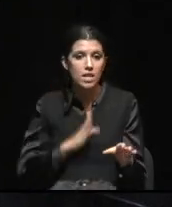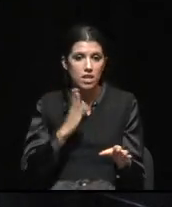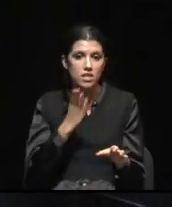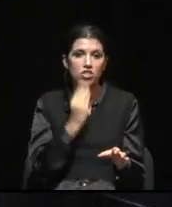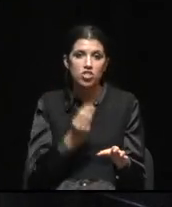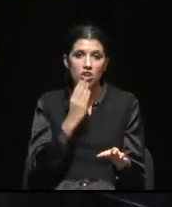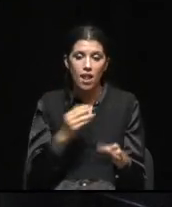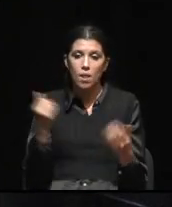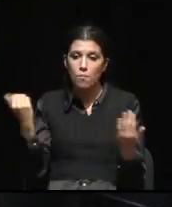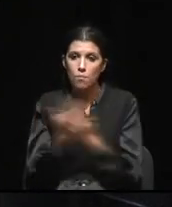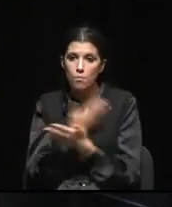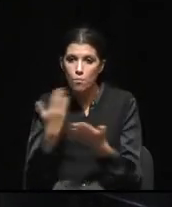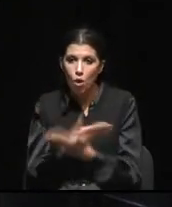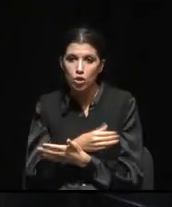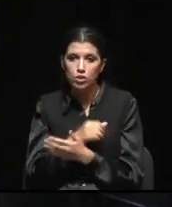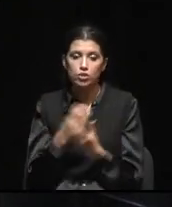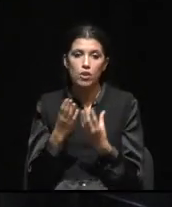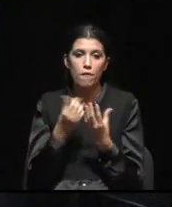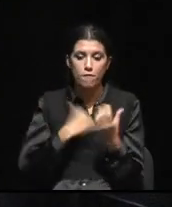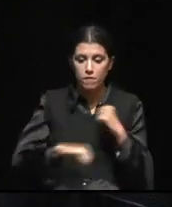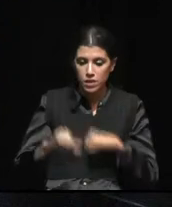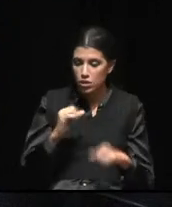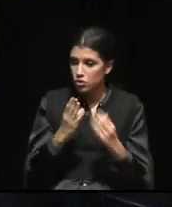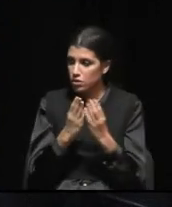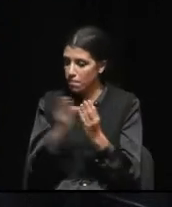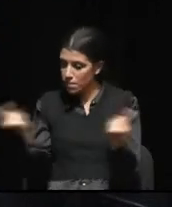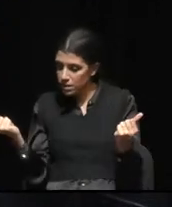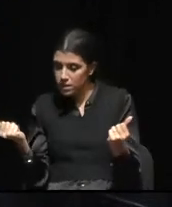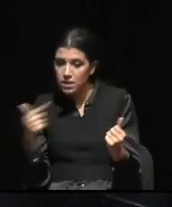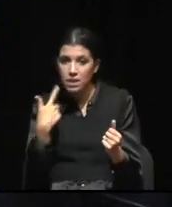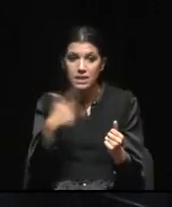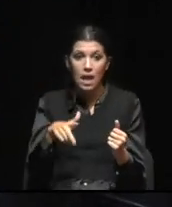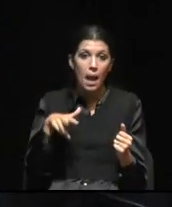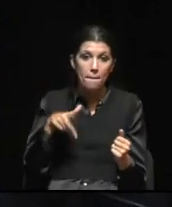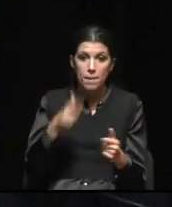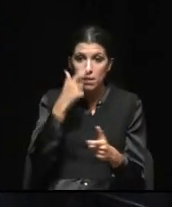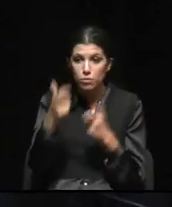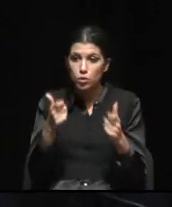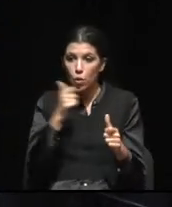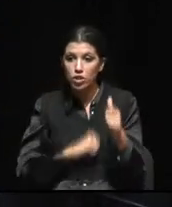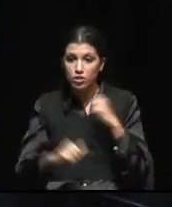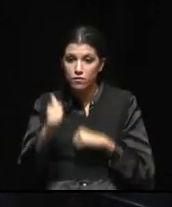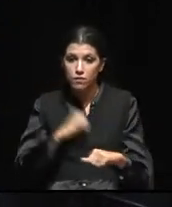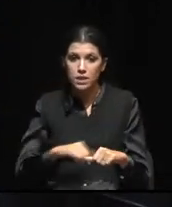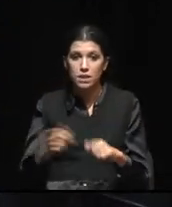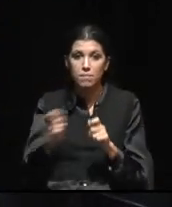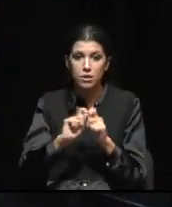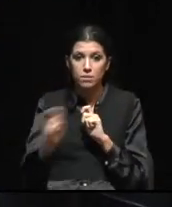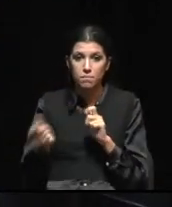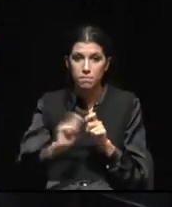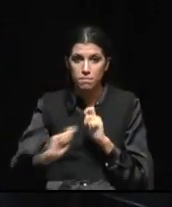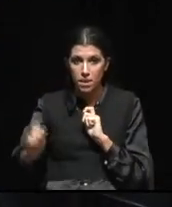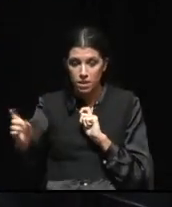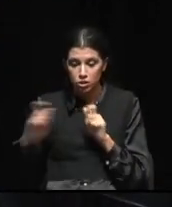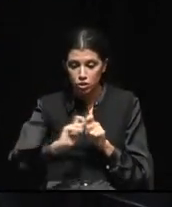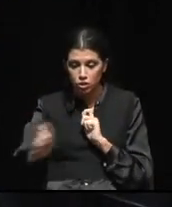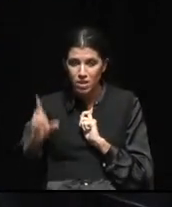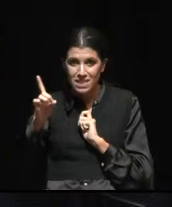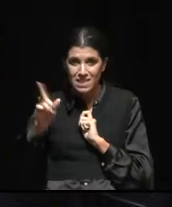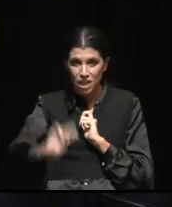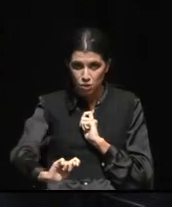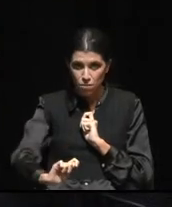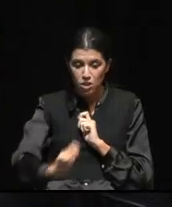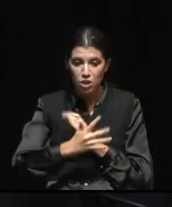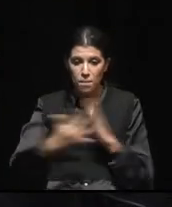mortos feridos e desaparecidos 100.000 vítimas em 6 meses na sua esmagadora